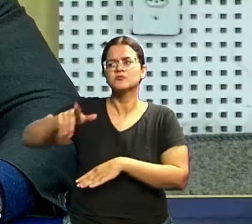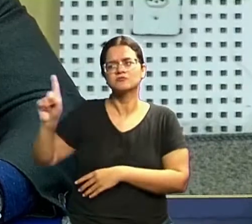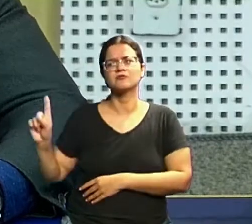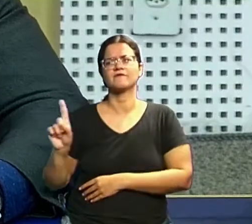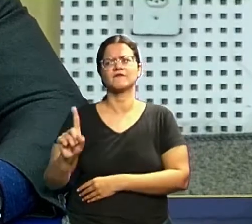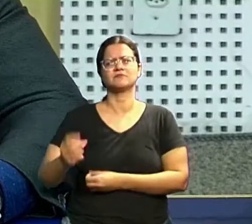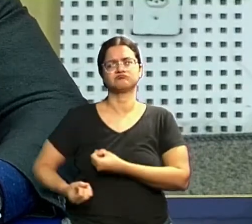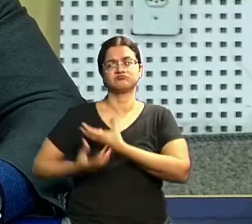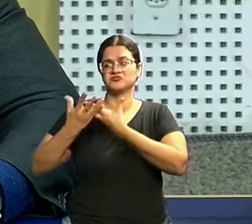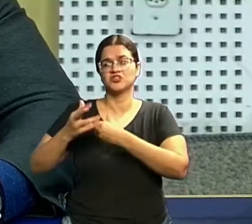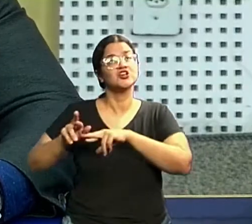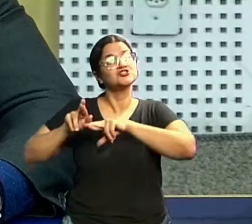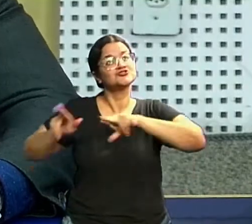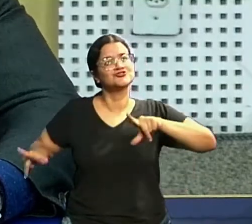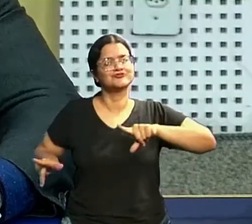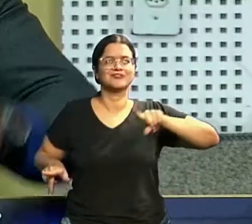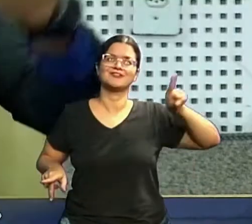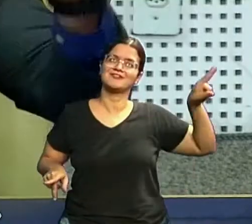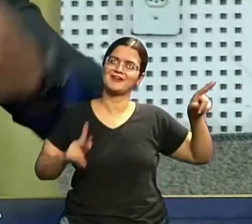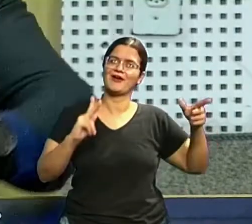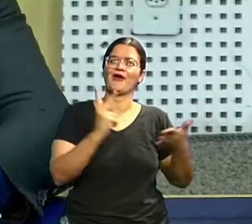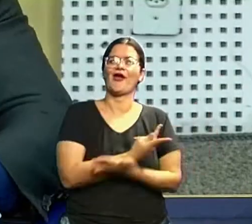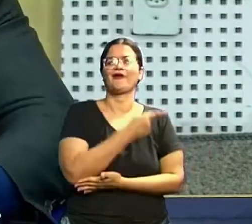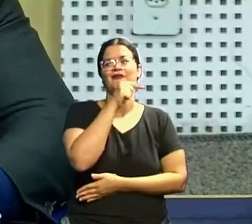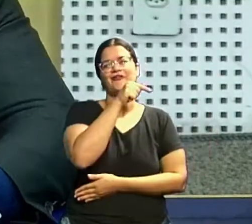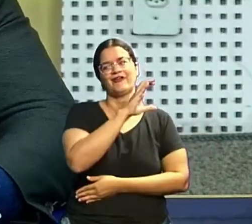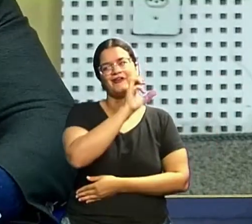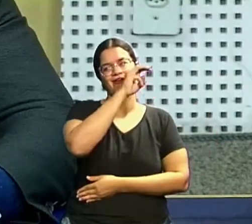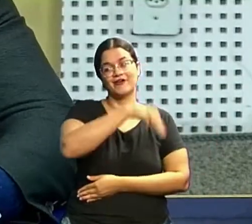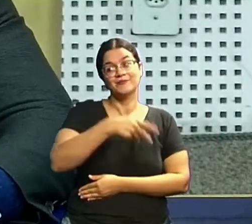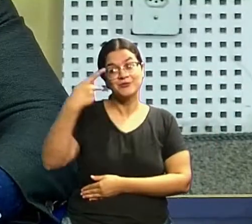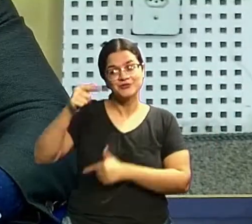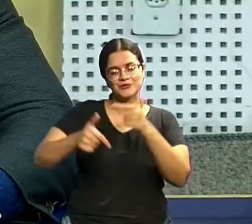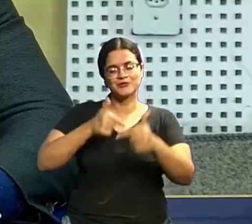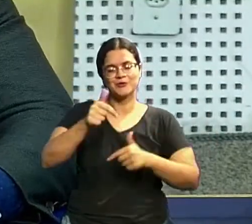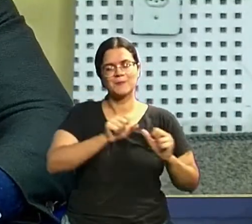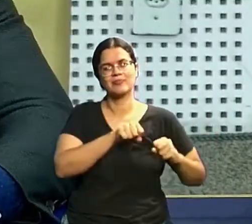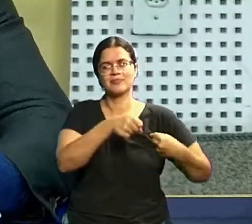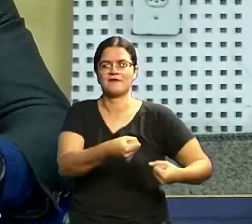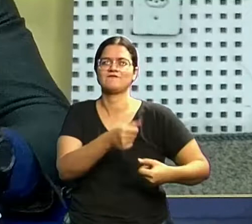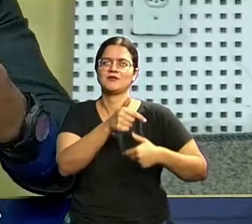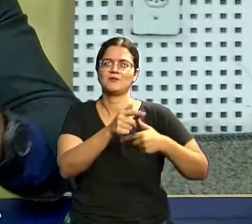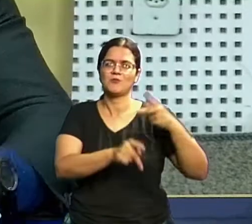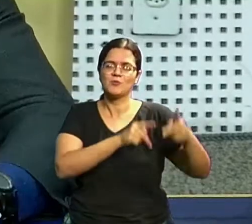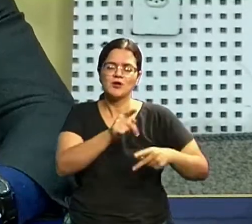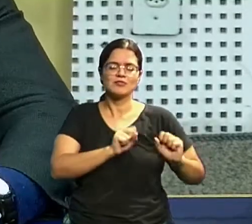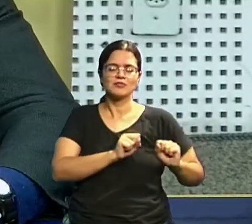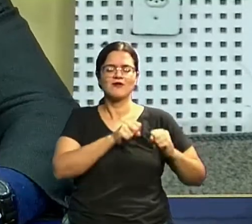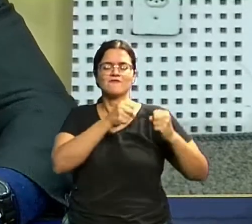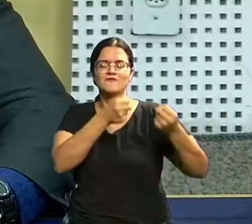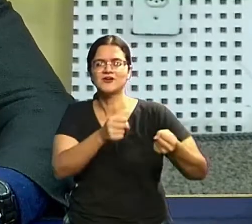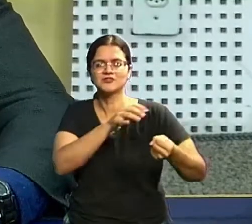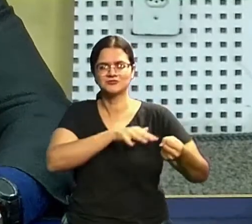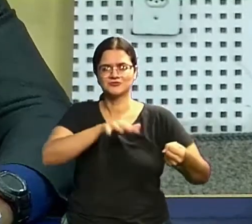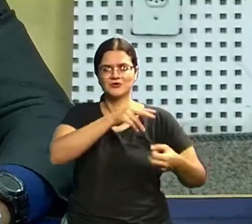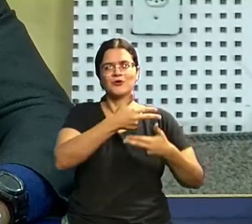expressar. Diferentemente do que aconteceu com Vossa Excelência no trabalho, defendendo a população, defendendo o seu espaço,